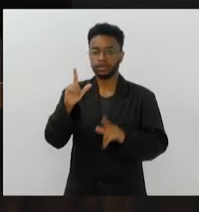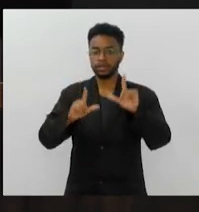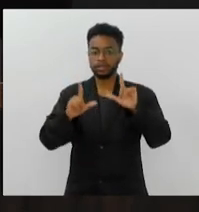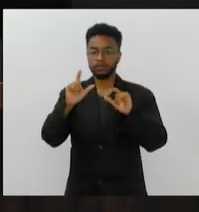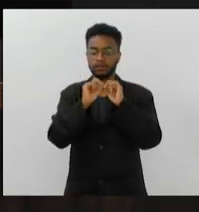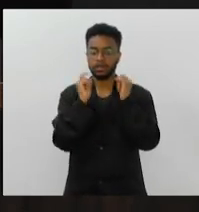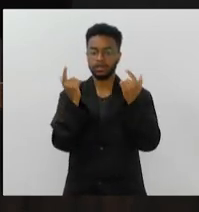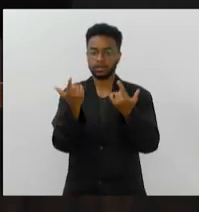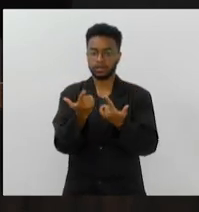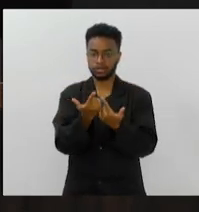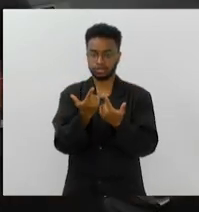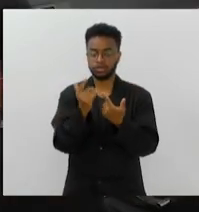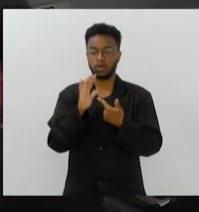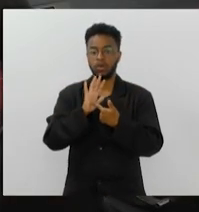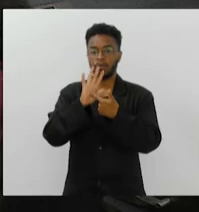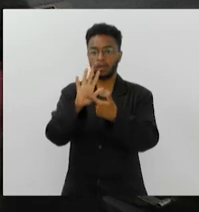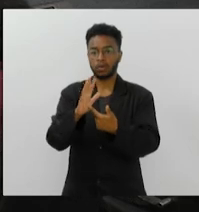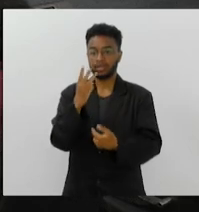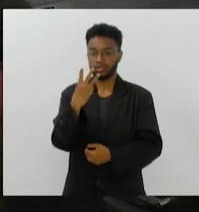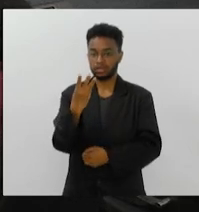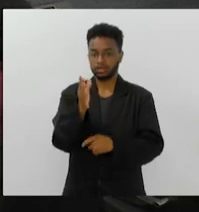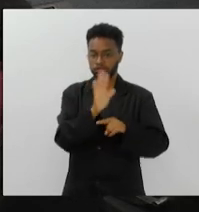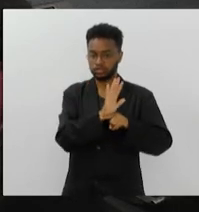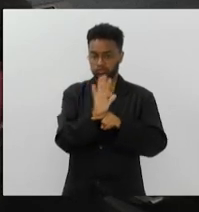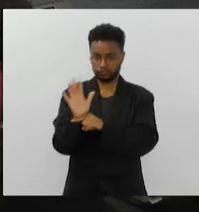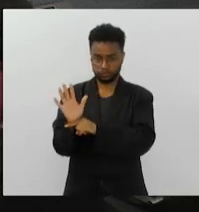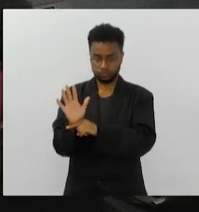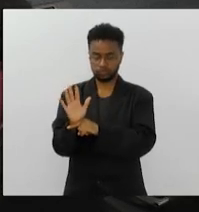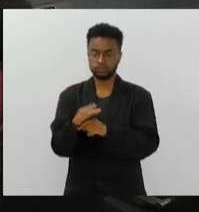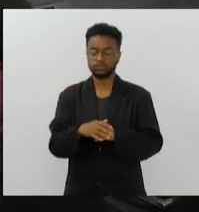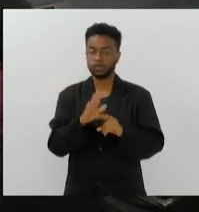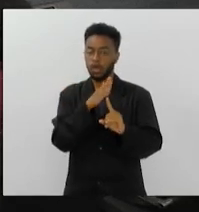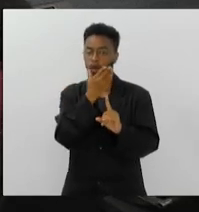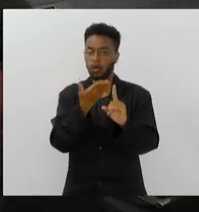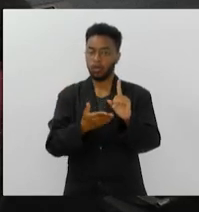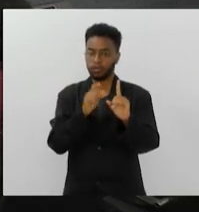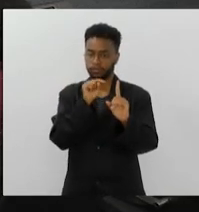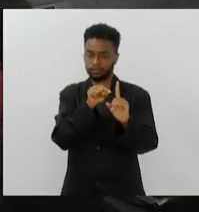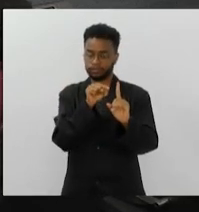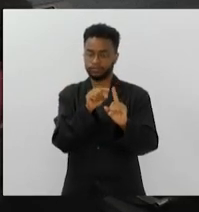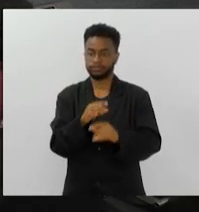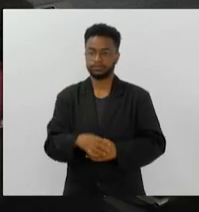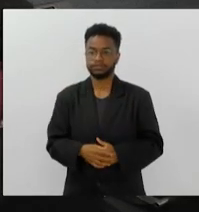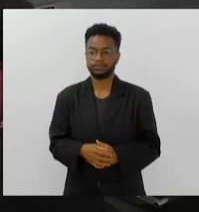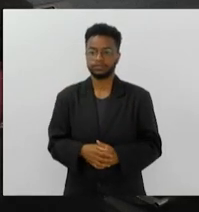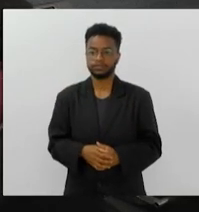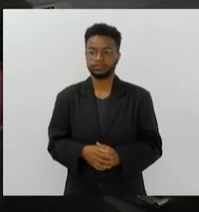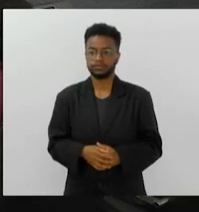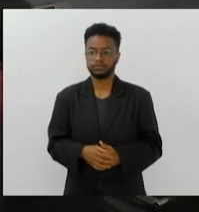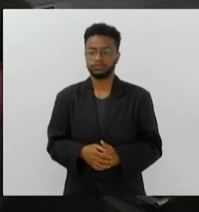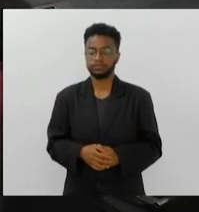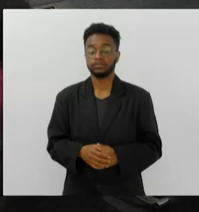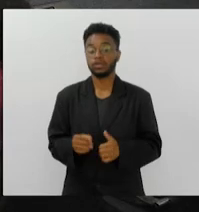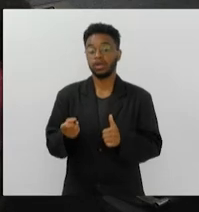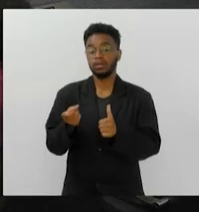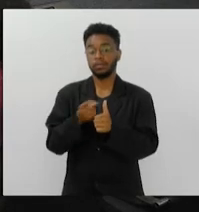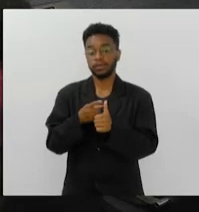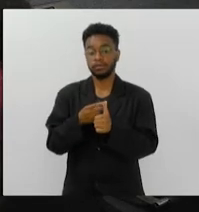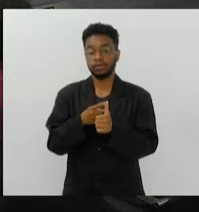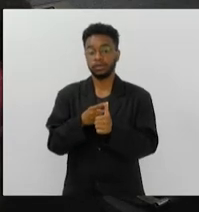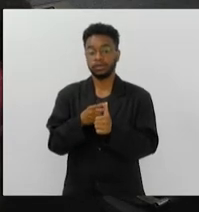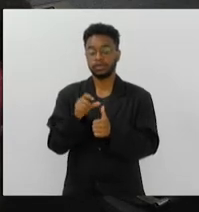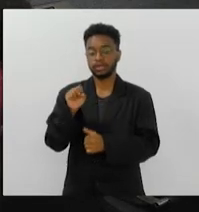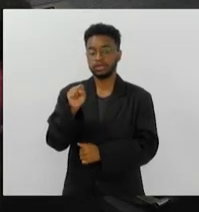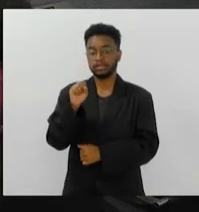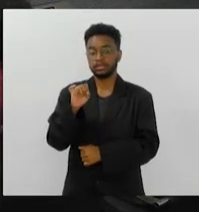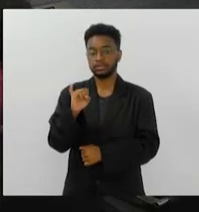Alerge que exiba 3 vídeos em homenagem a seu Orlandino dos Santos. O primeiro vai ser da doutora